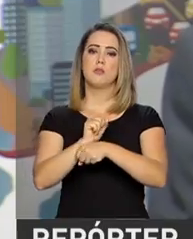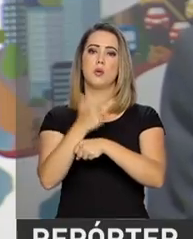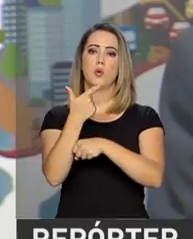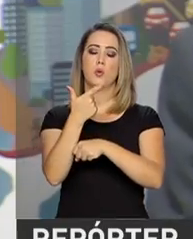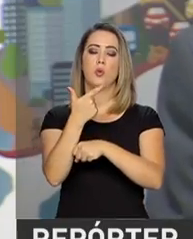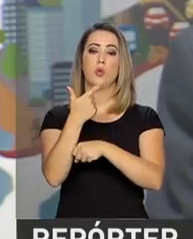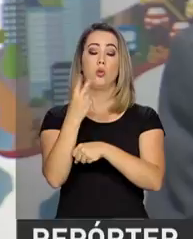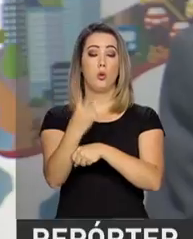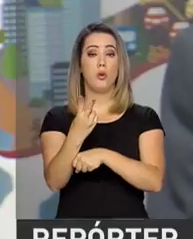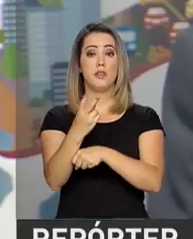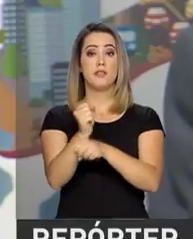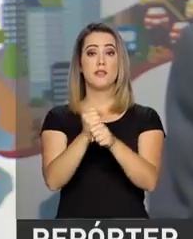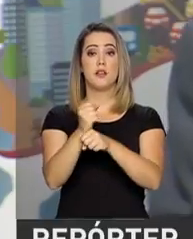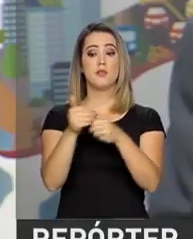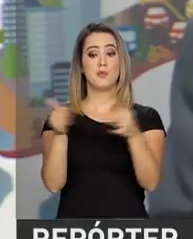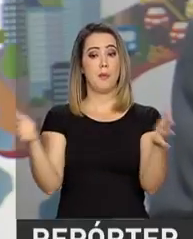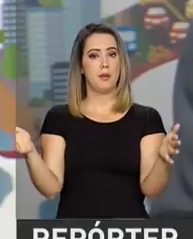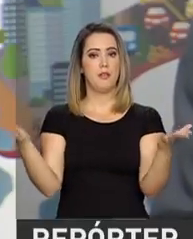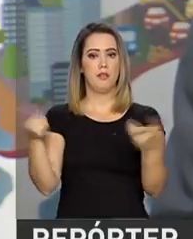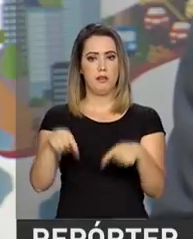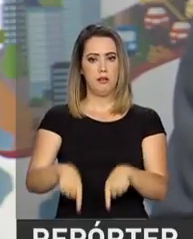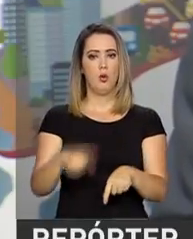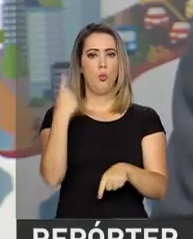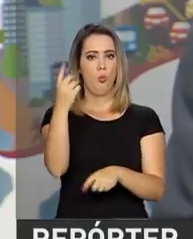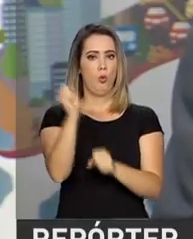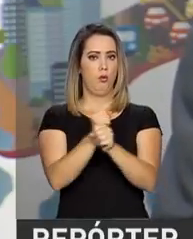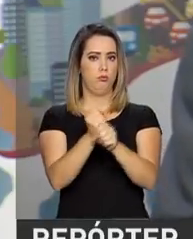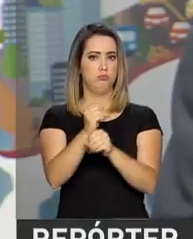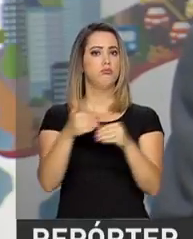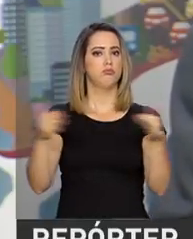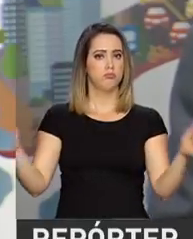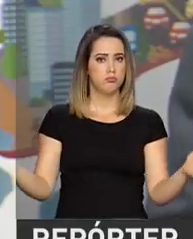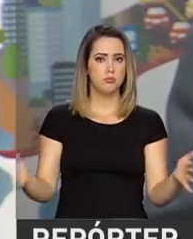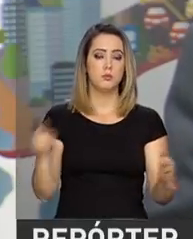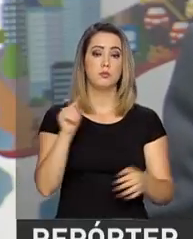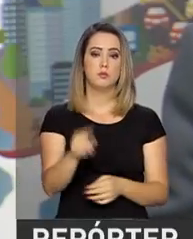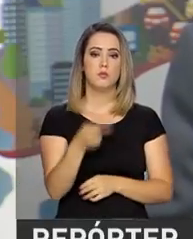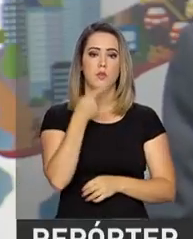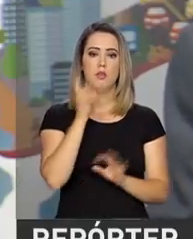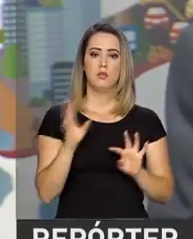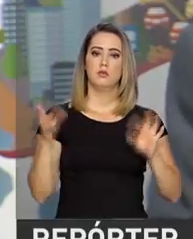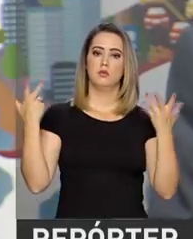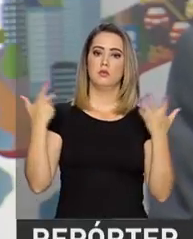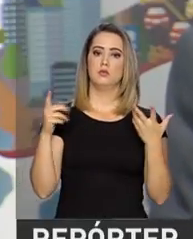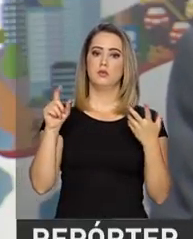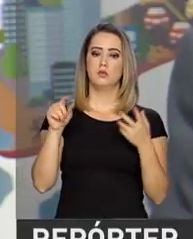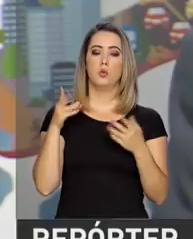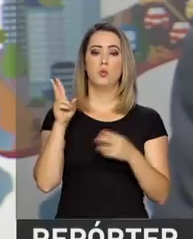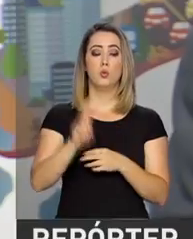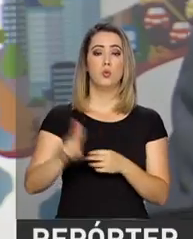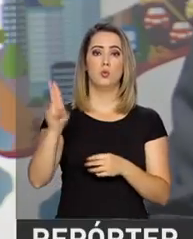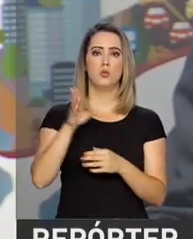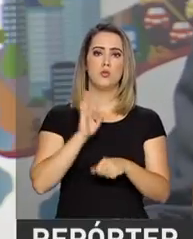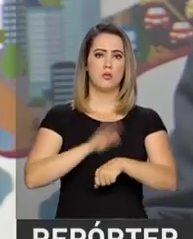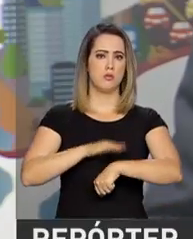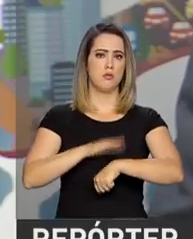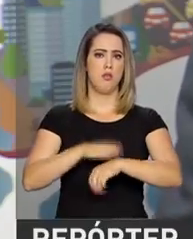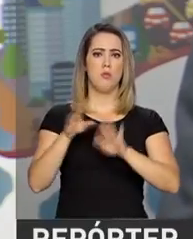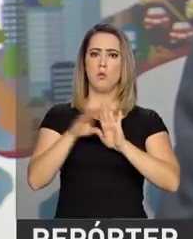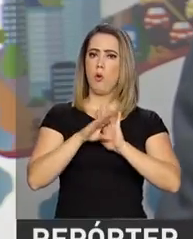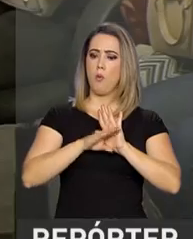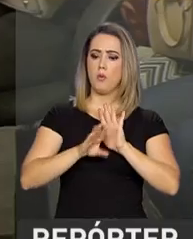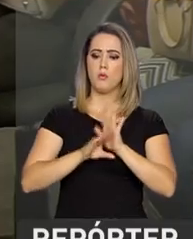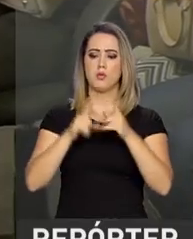O presidente da Autoridade de Governança do Legado Olímpico comemora o uso frequente do Parque Olímpico, que está com a agenda lotada